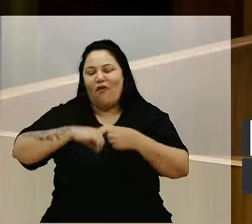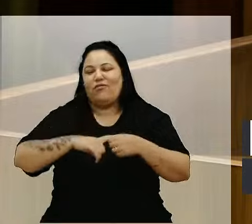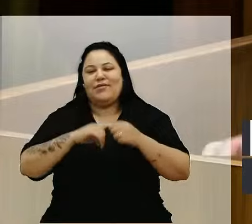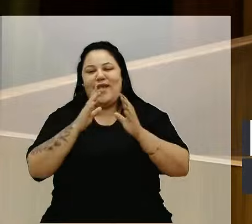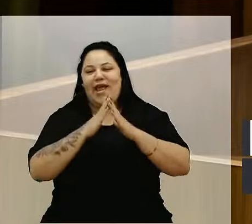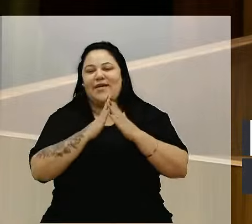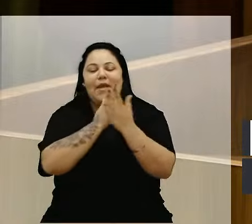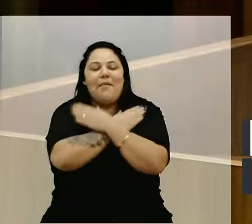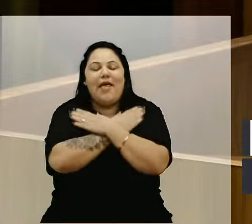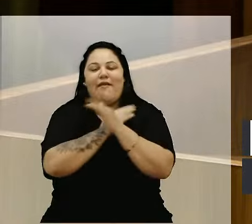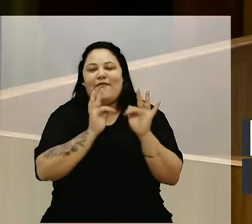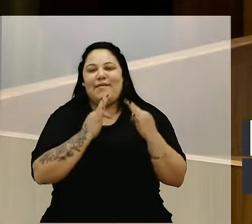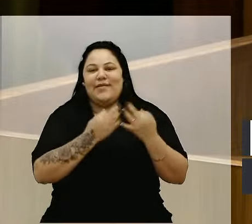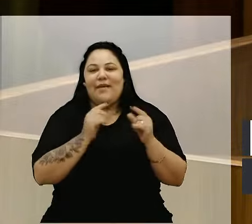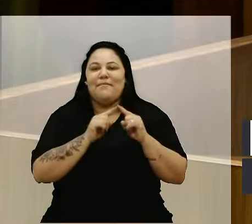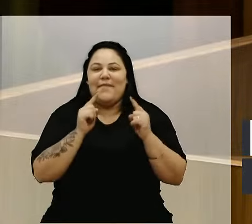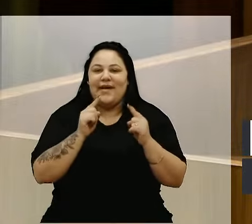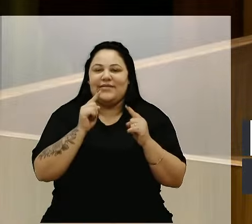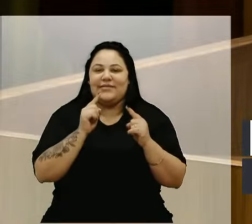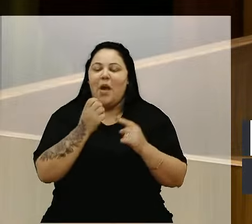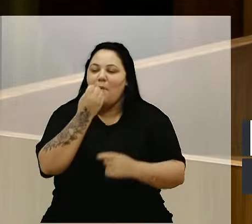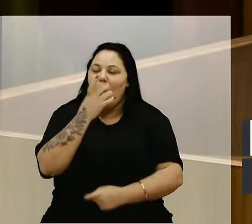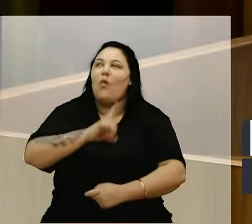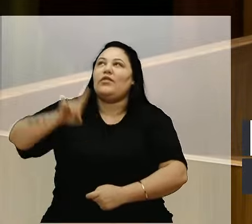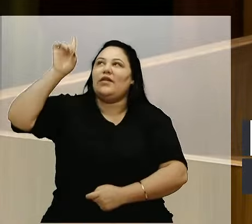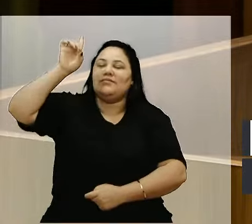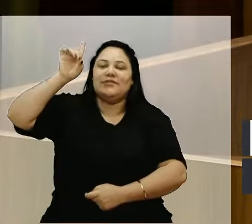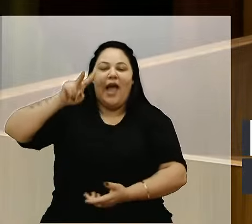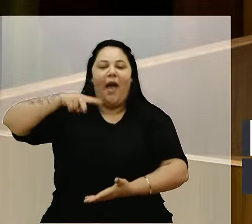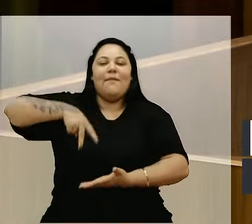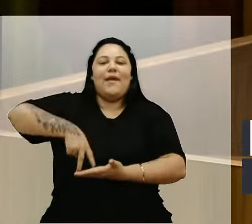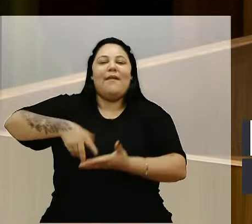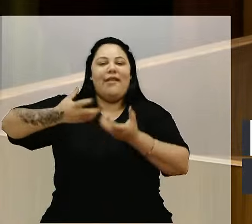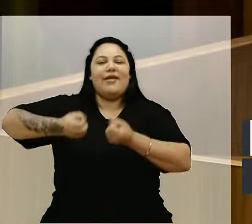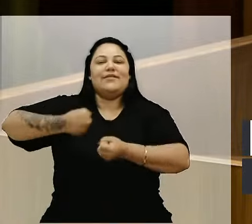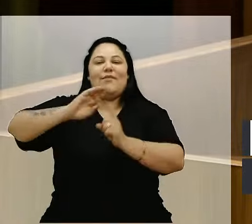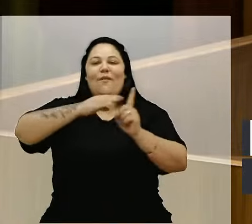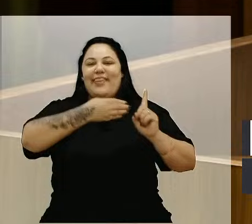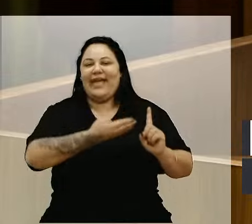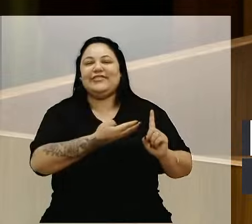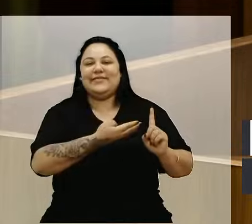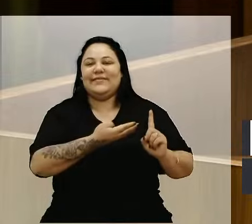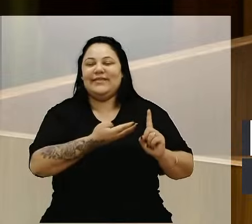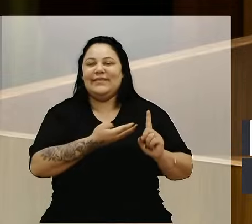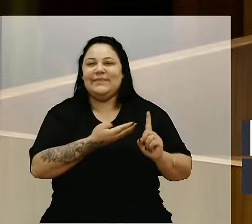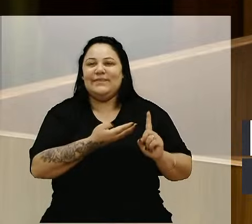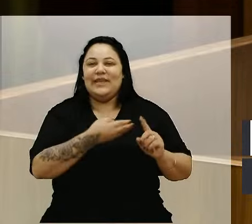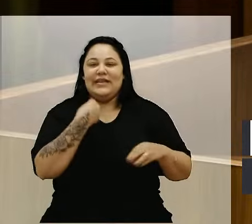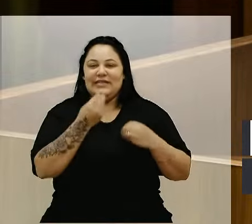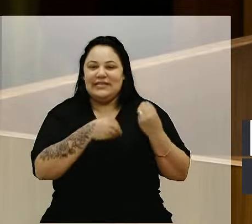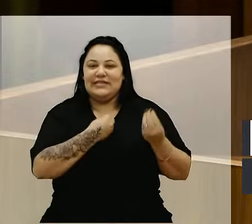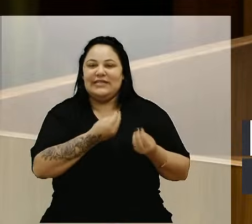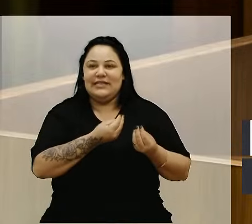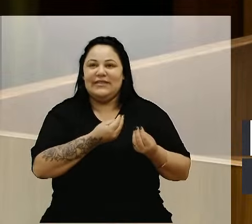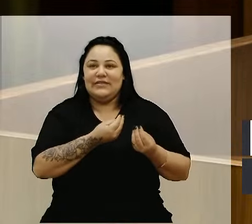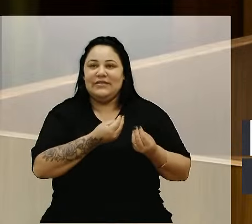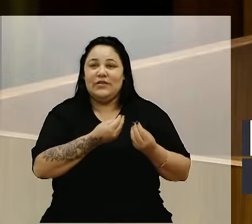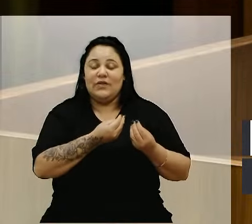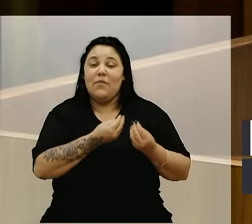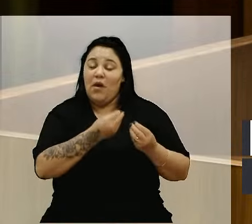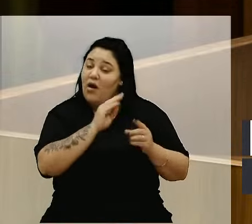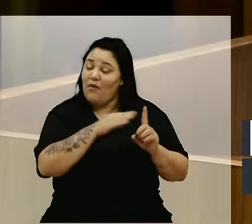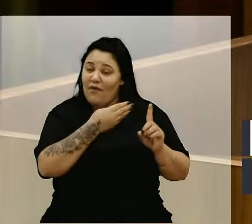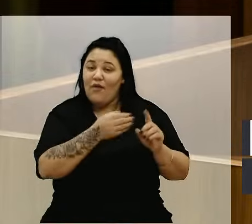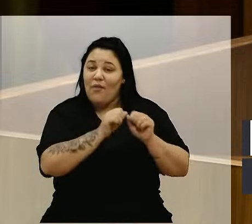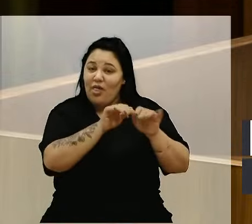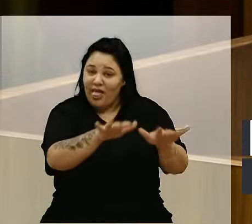Mas graças a Deus está aqui de pé e para receber essa homenagem. E que se estende ao filho Guilherme, que tantas